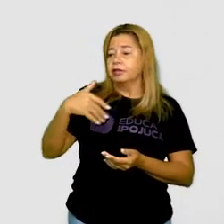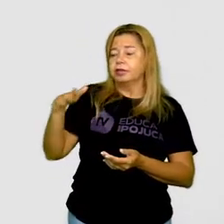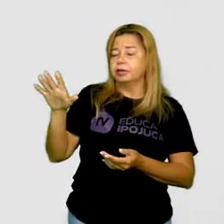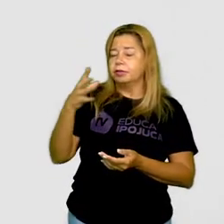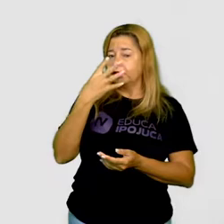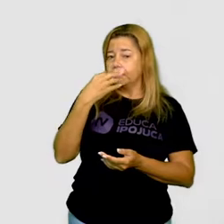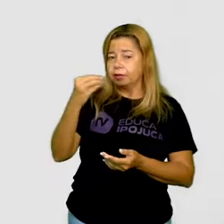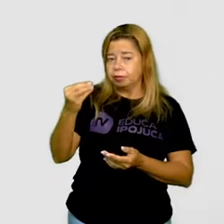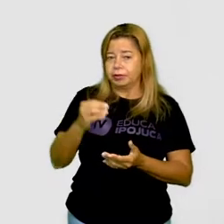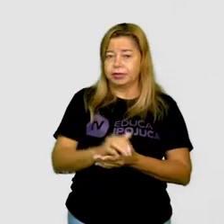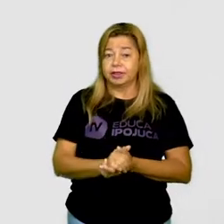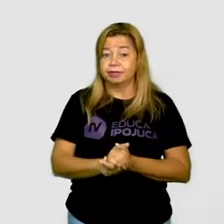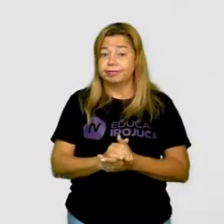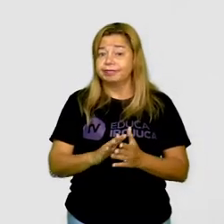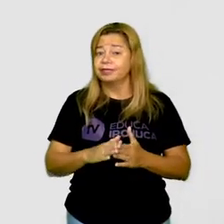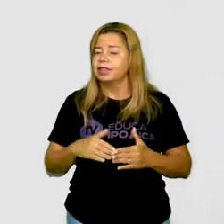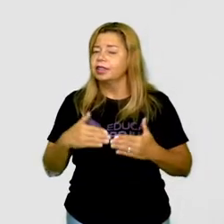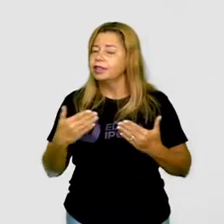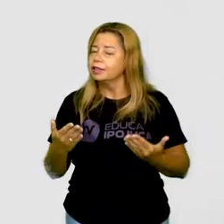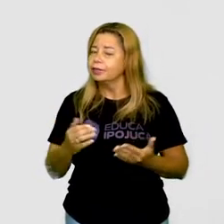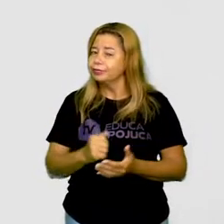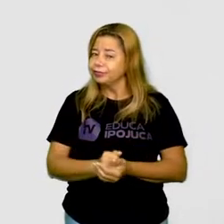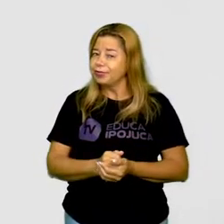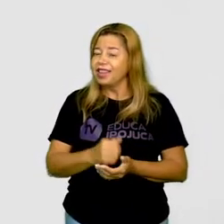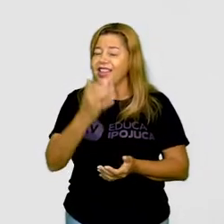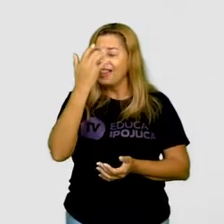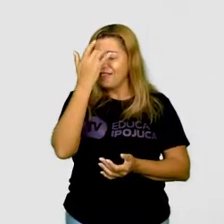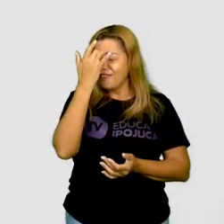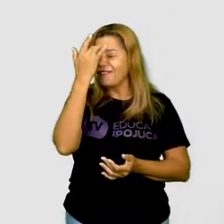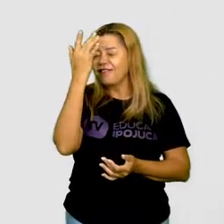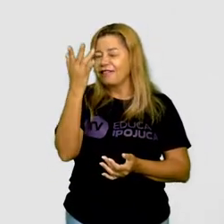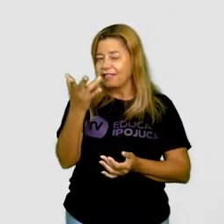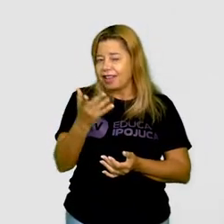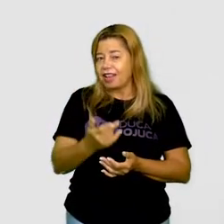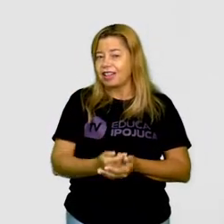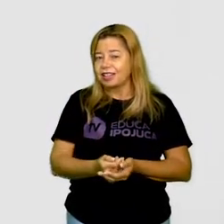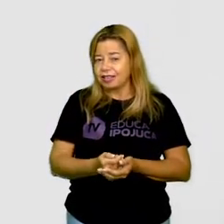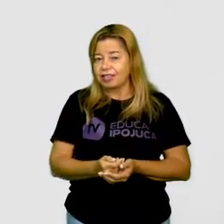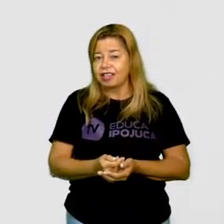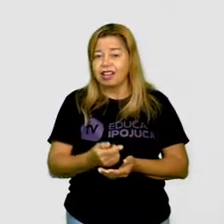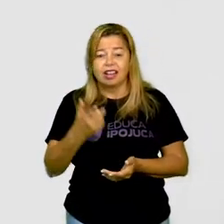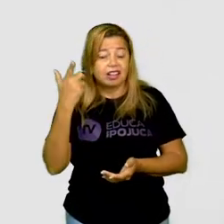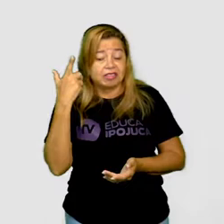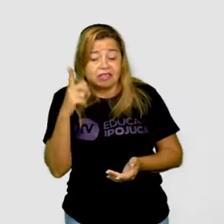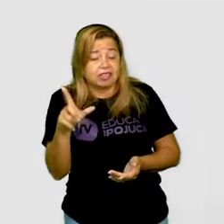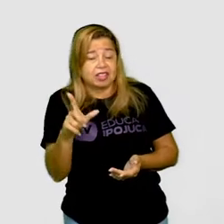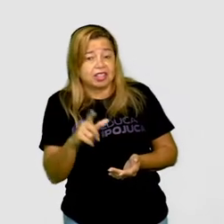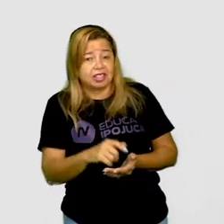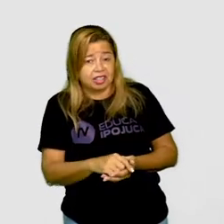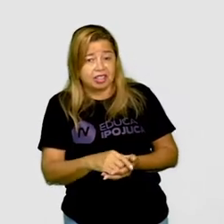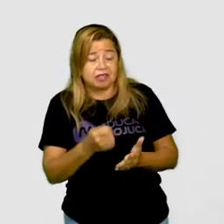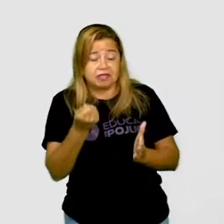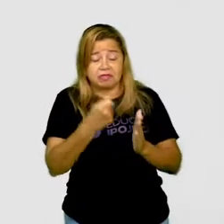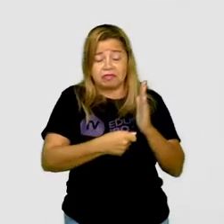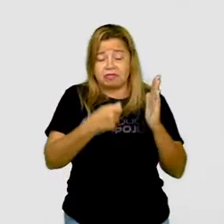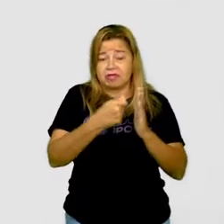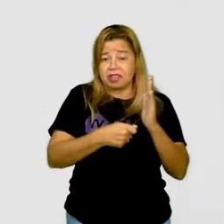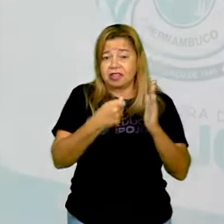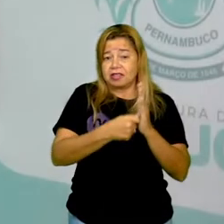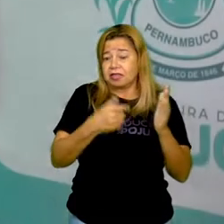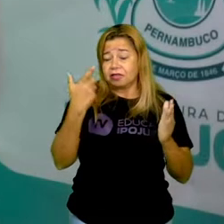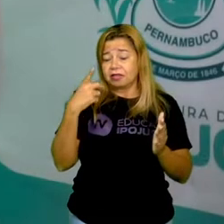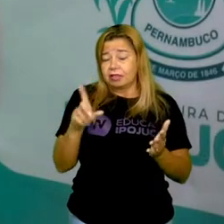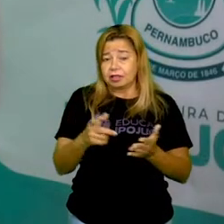embora. Moral da história: é fácil desdenhar daquilo que não se alcança. Observem que